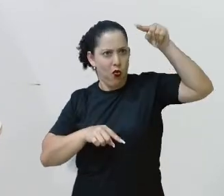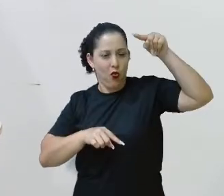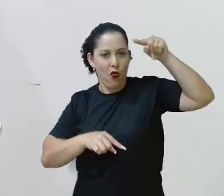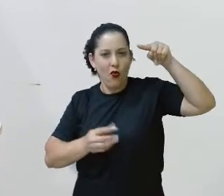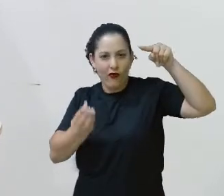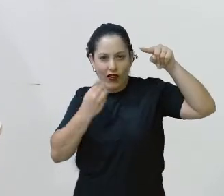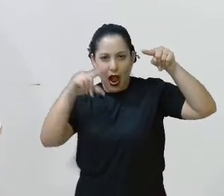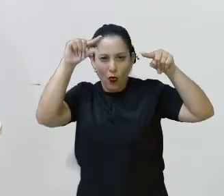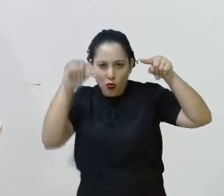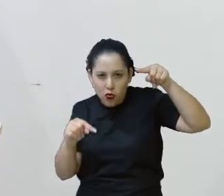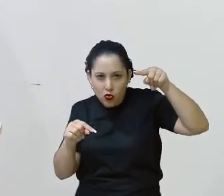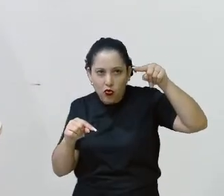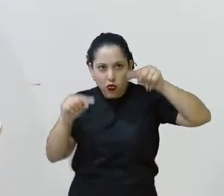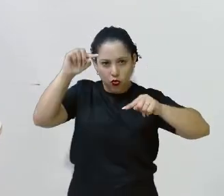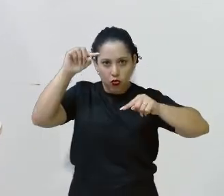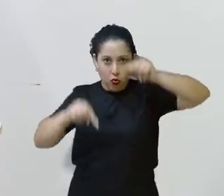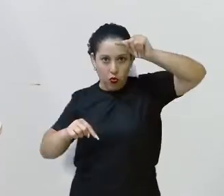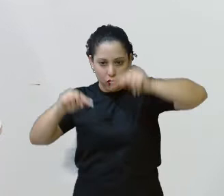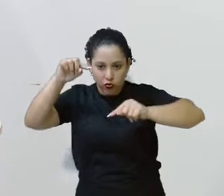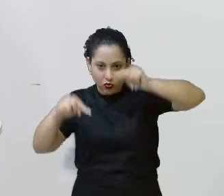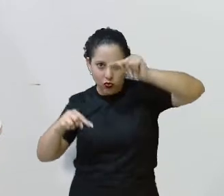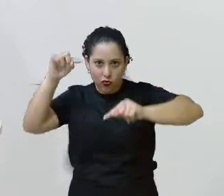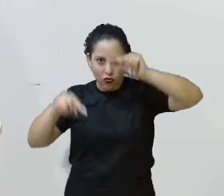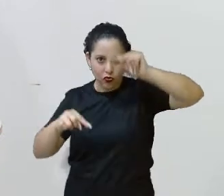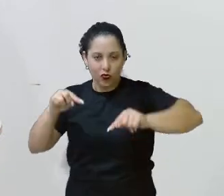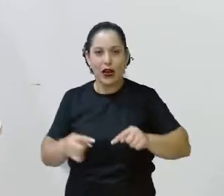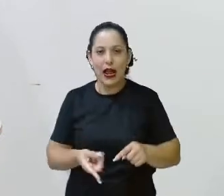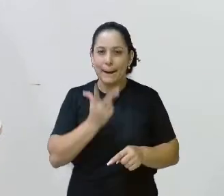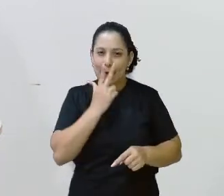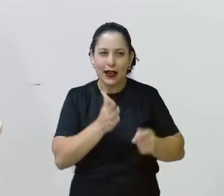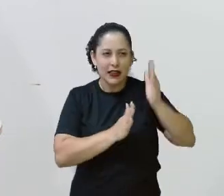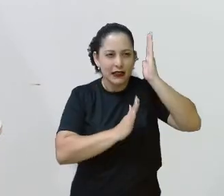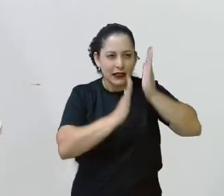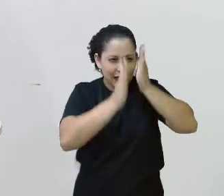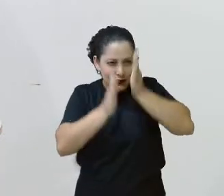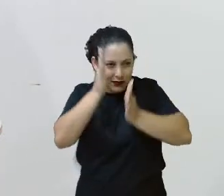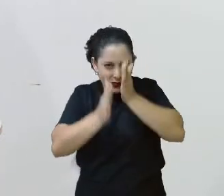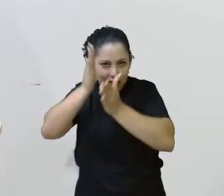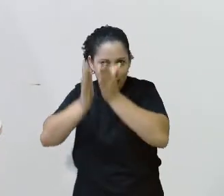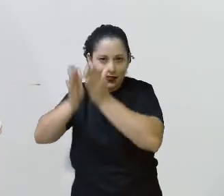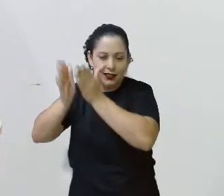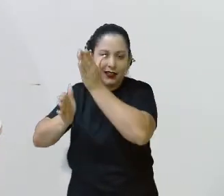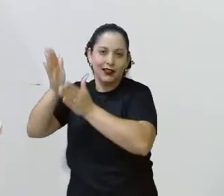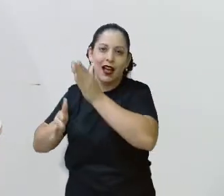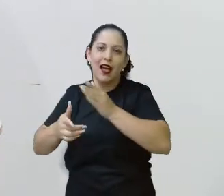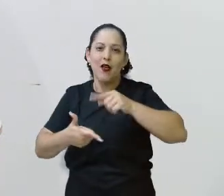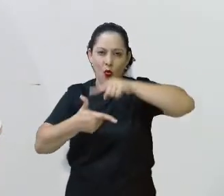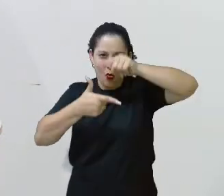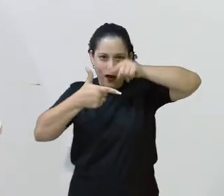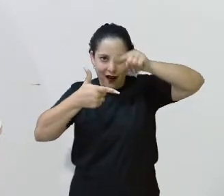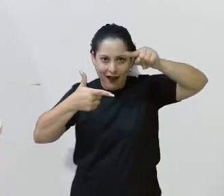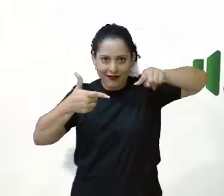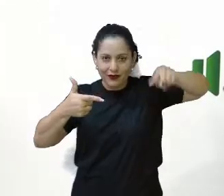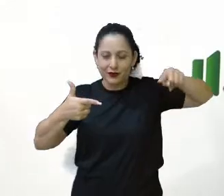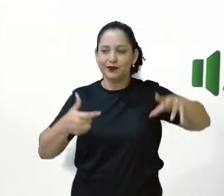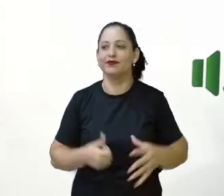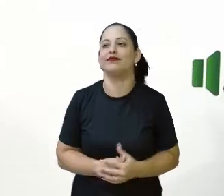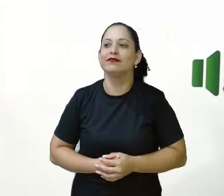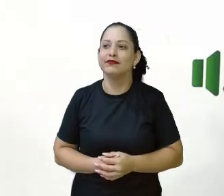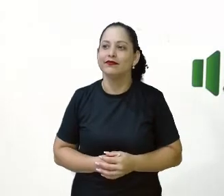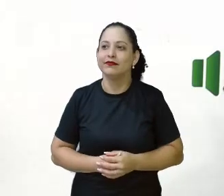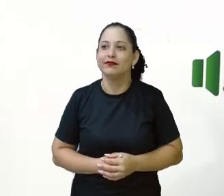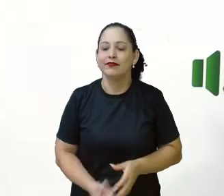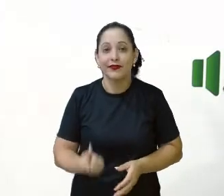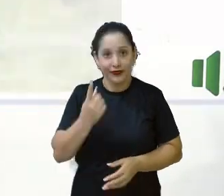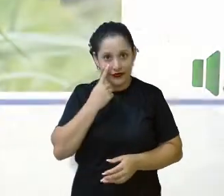nesses palitinhos, como se fosse um código de barras. Não é isso, Vilma? É uma espécie de gráfico mesmo, né? Vamos seguindo,